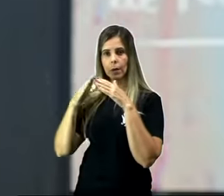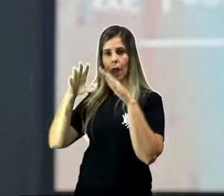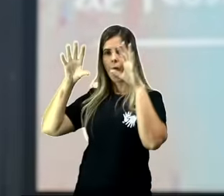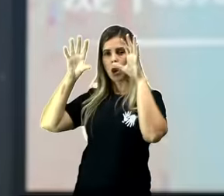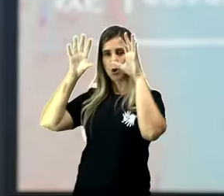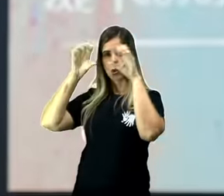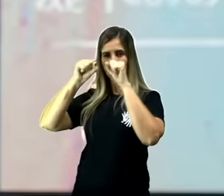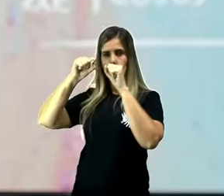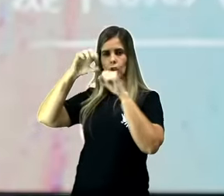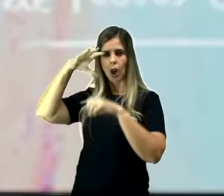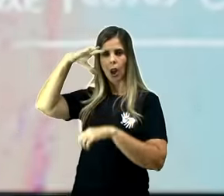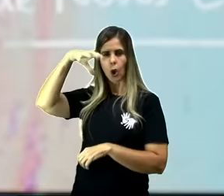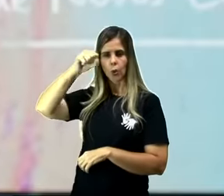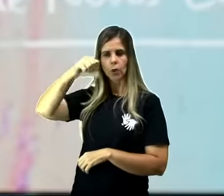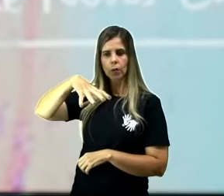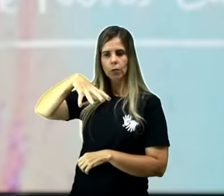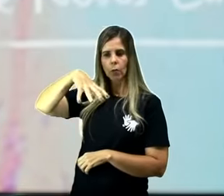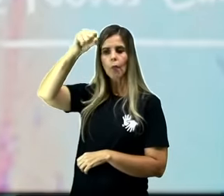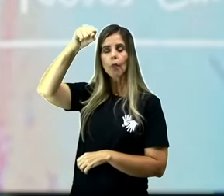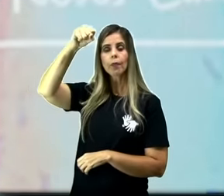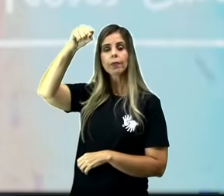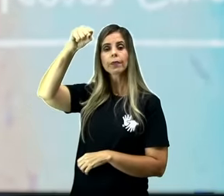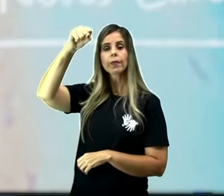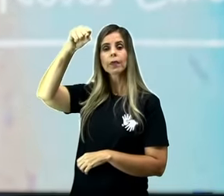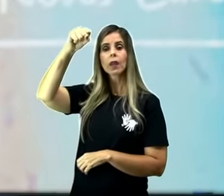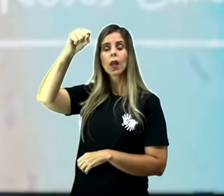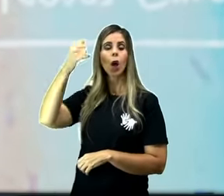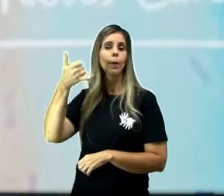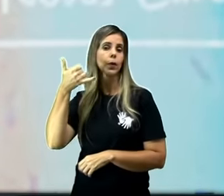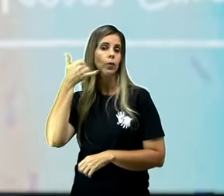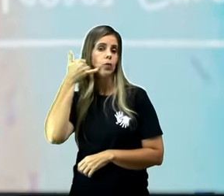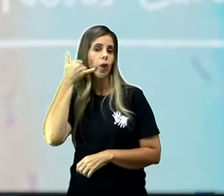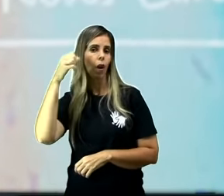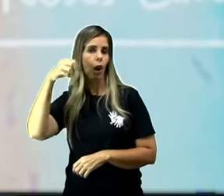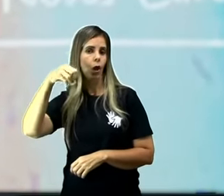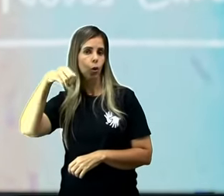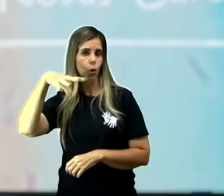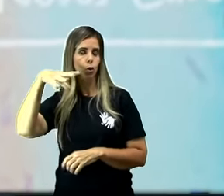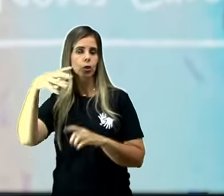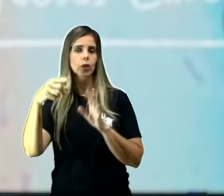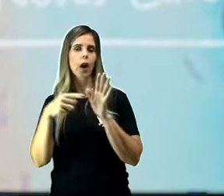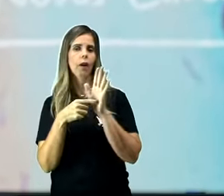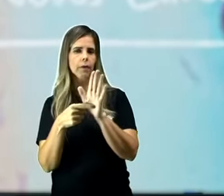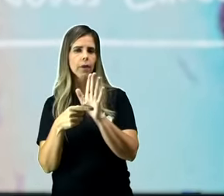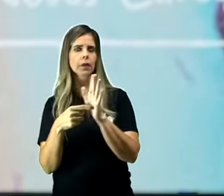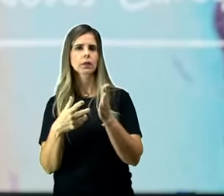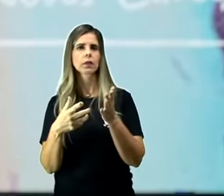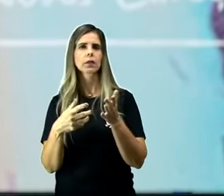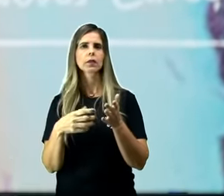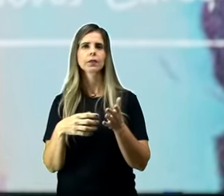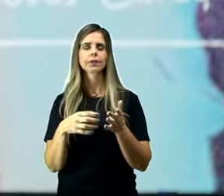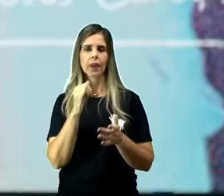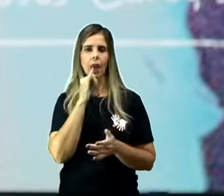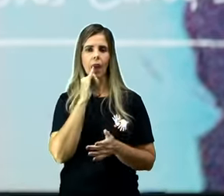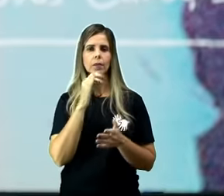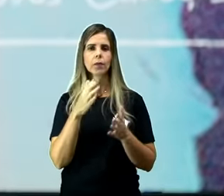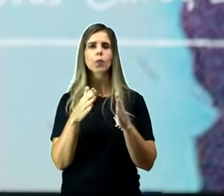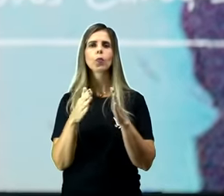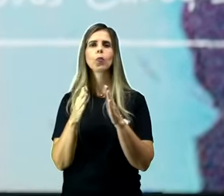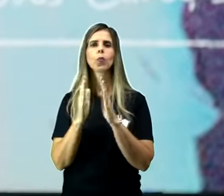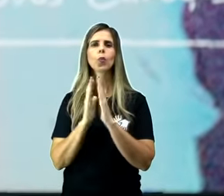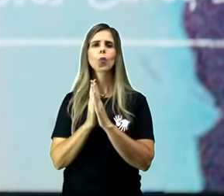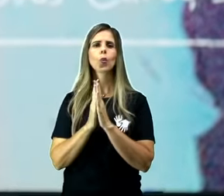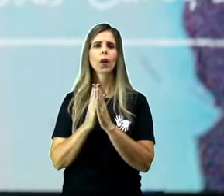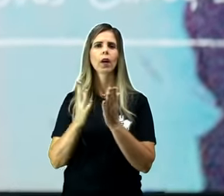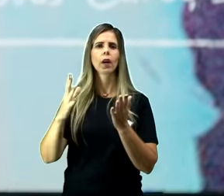todo mundo vai ver a luzinha do meu celular. Se eu pedir para ele apagar aqui, todo mundo vai ver. Que é uma coisa, apaga todas as luzes aqui do palco para mim.